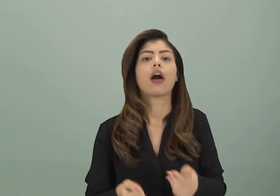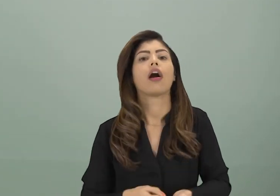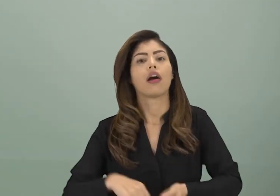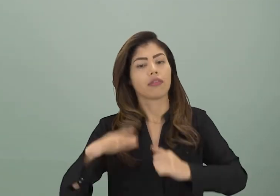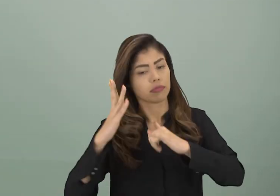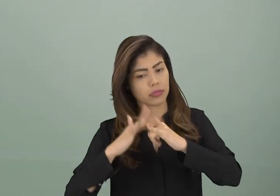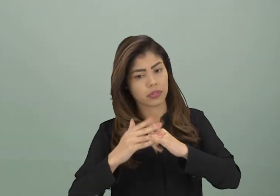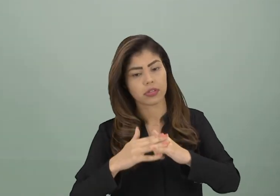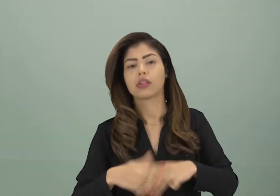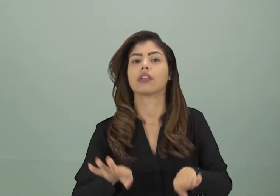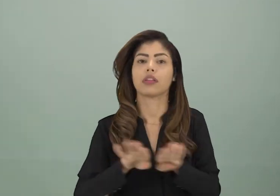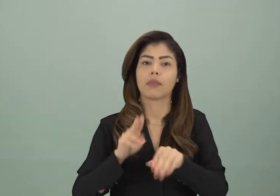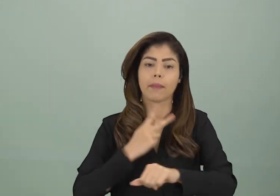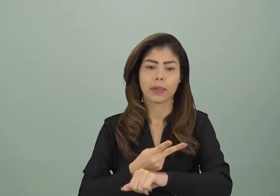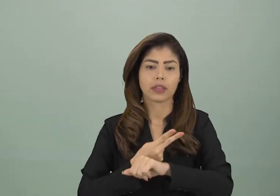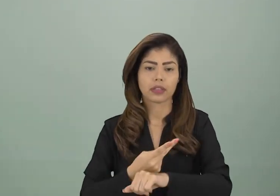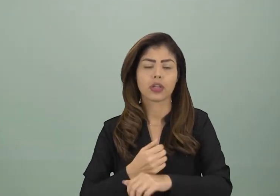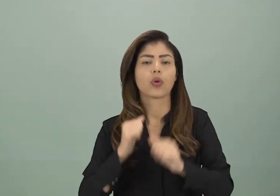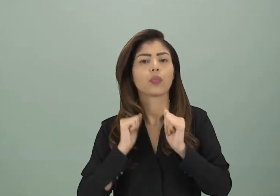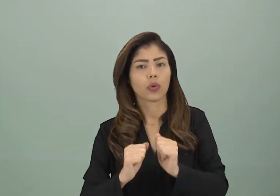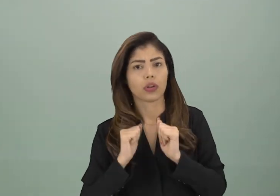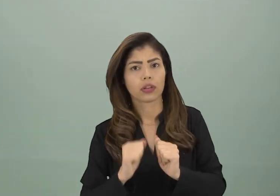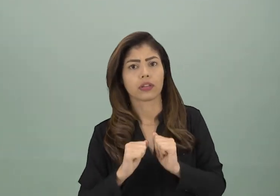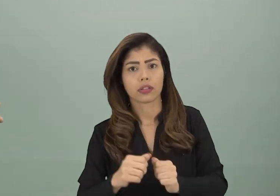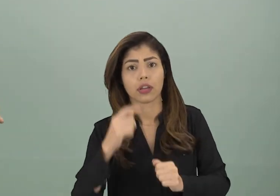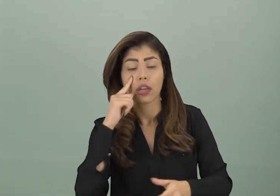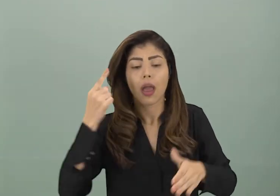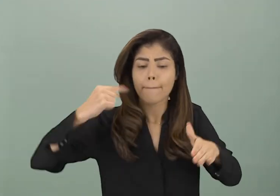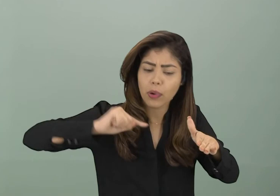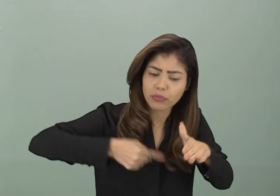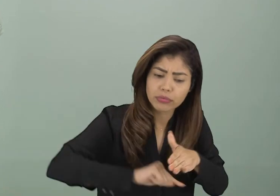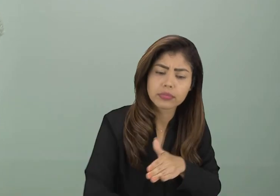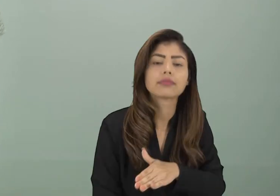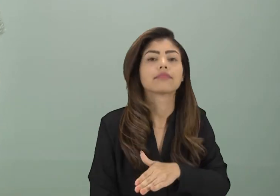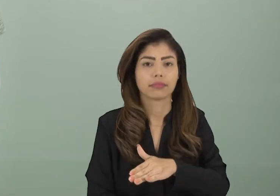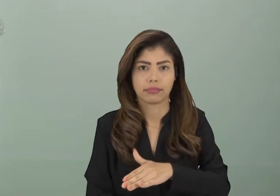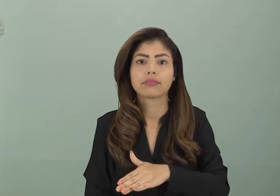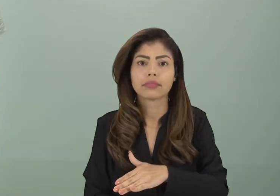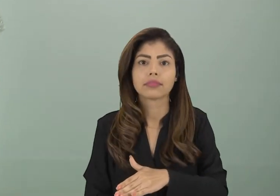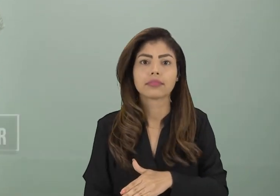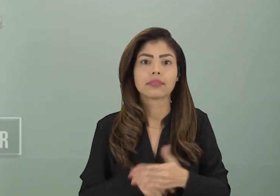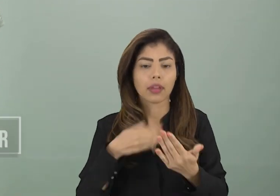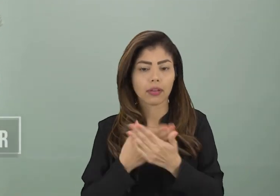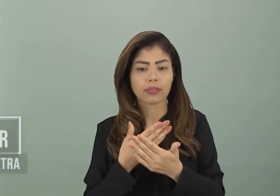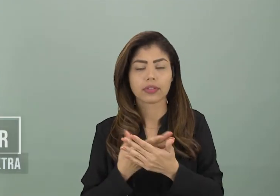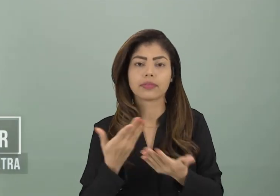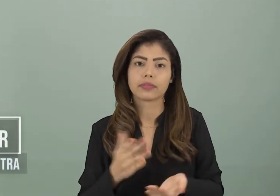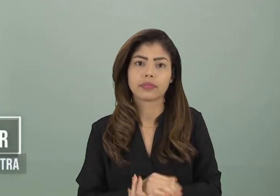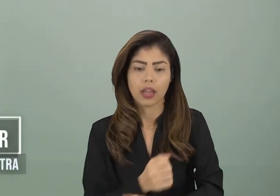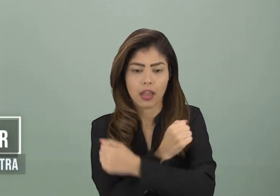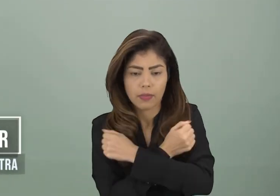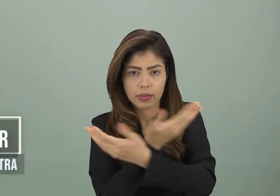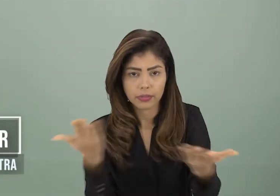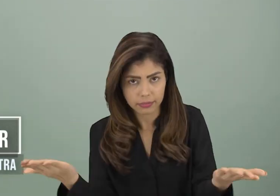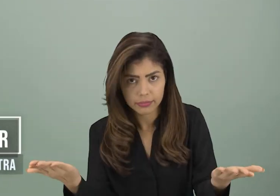sites, pesquisa alguns textos que você vai poder conferir e aprofundar o texto aqui da aula. Um abraço